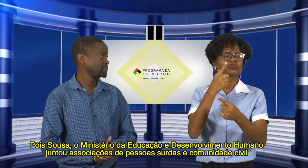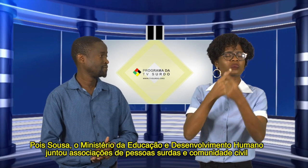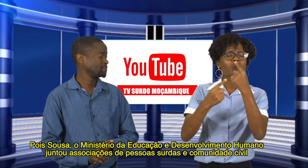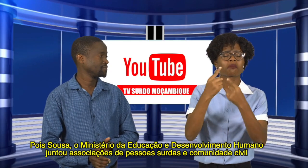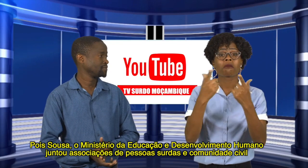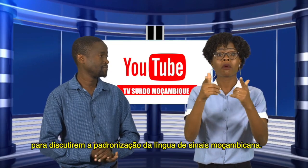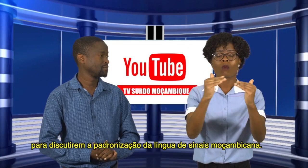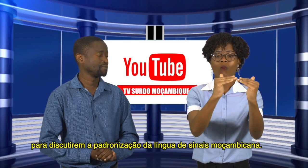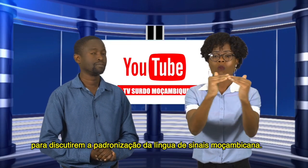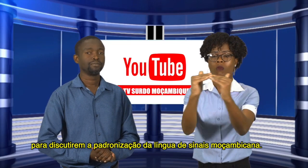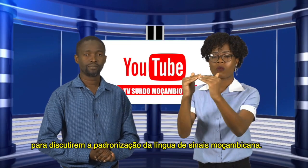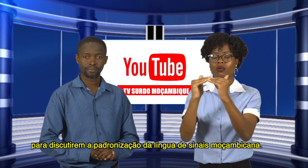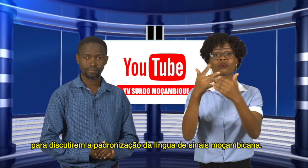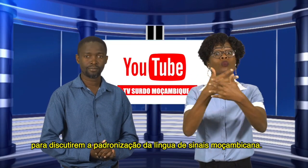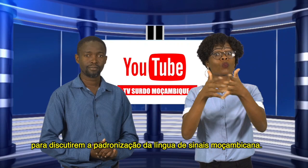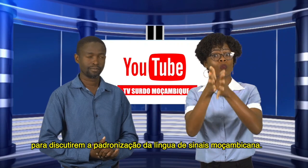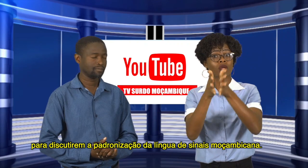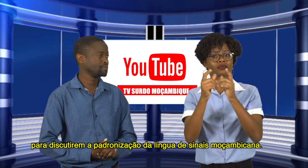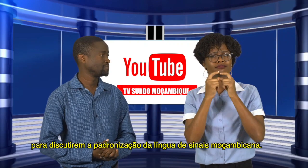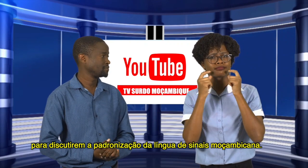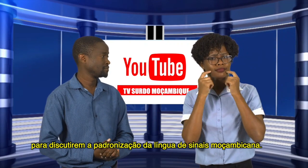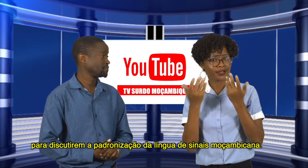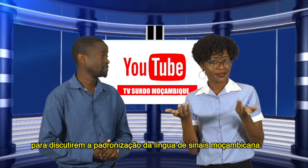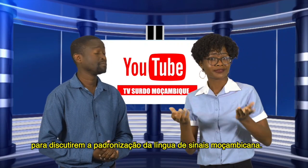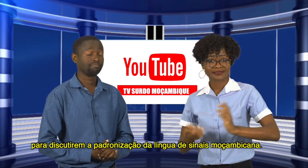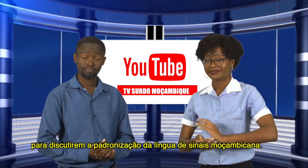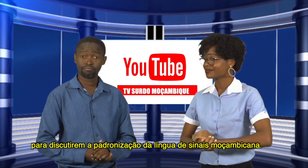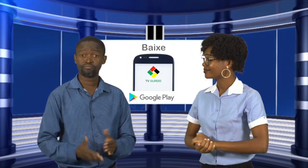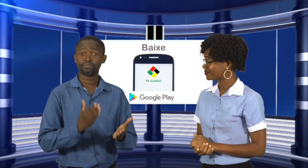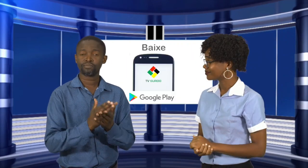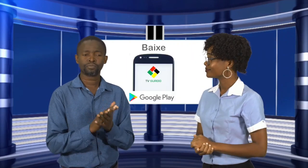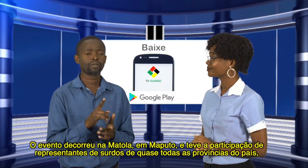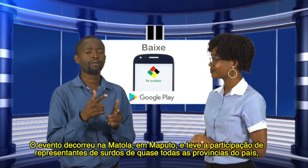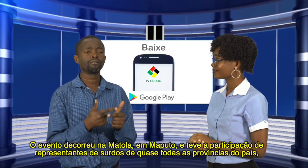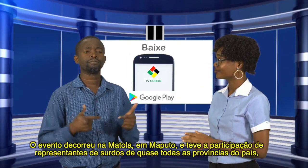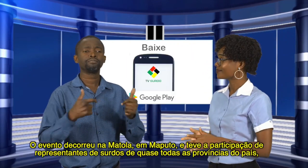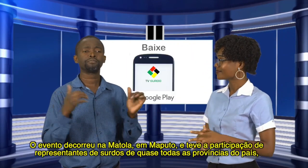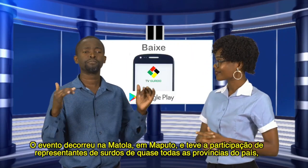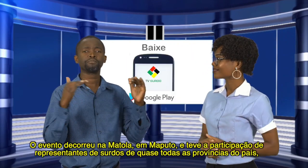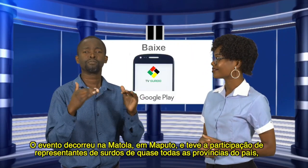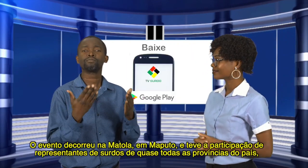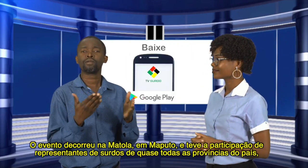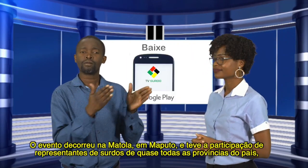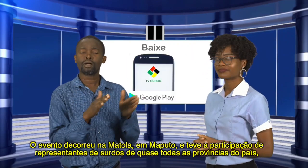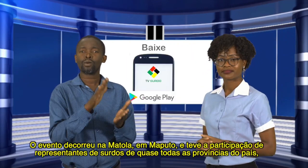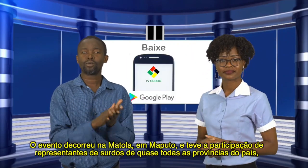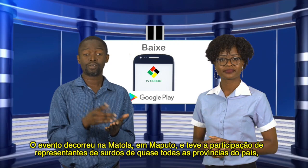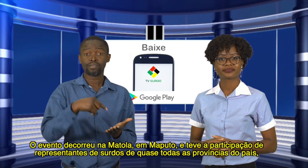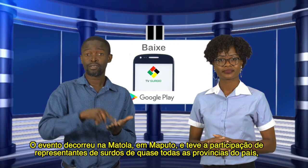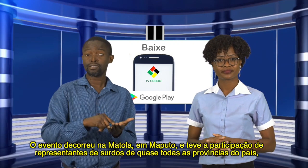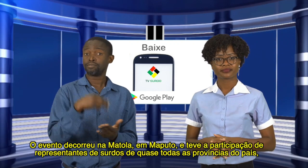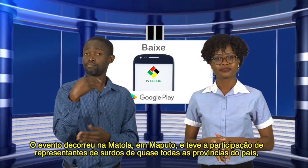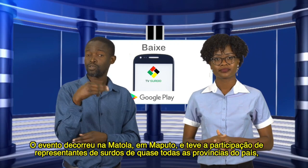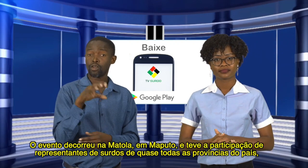comunidade civil para discutirem a padronização da língua de sinais moçambicana. O evento decorreu na Matola,